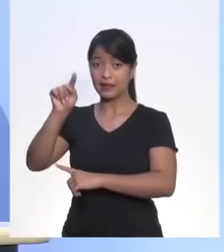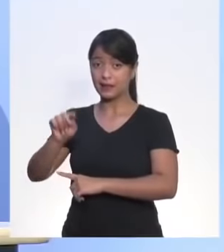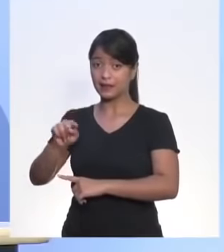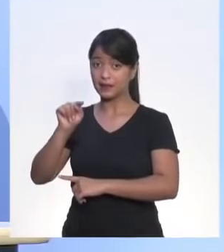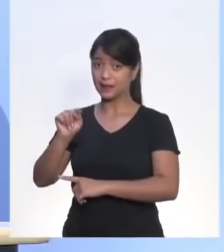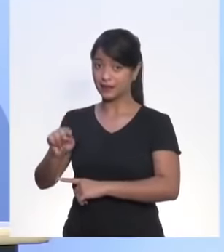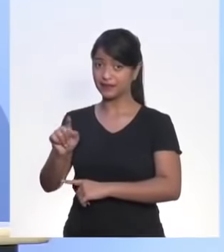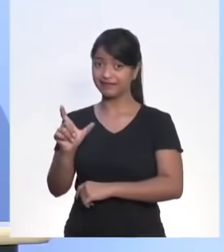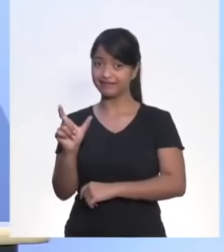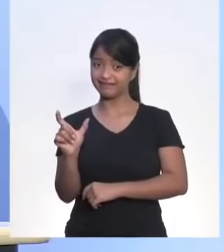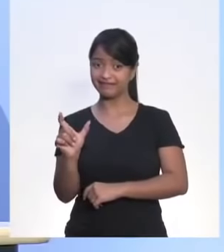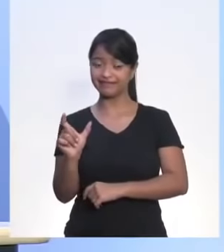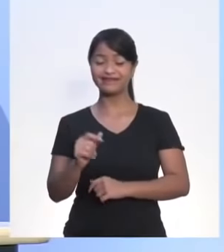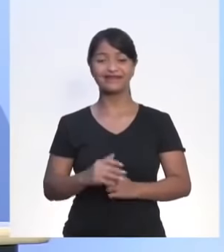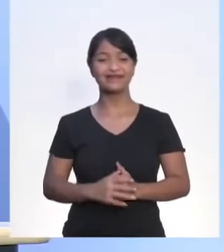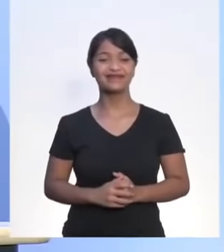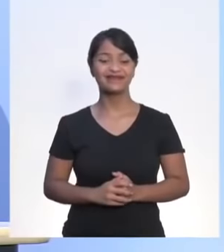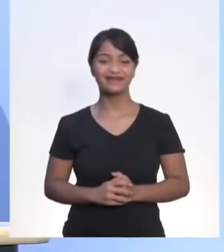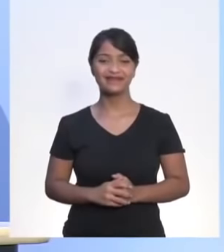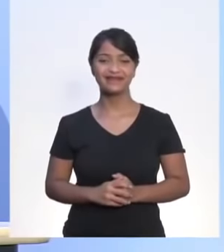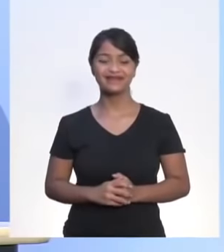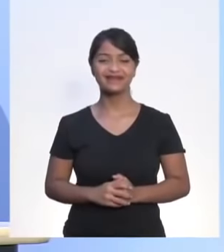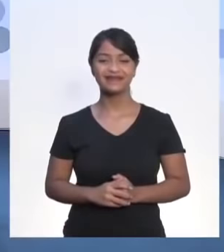final. Aí,